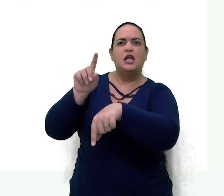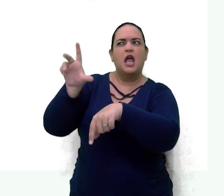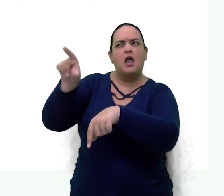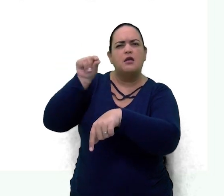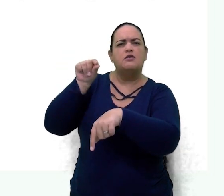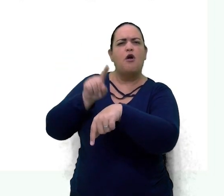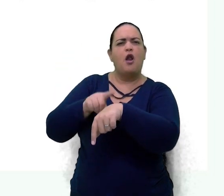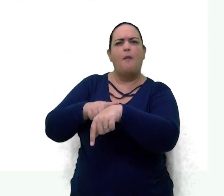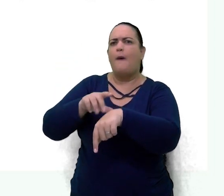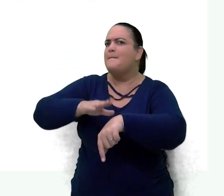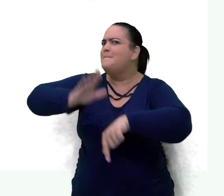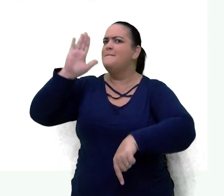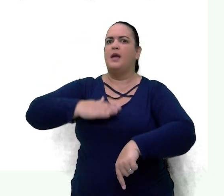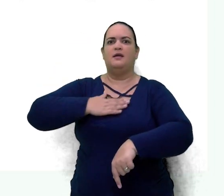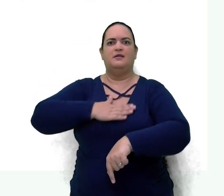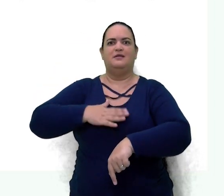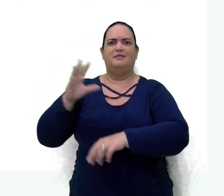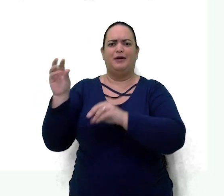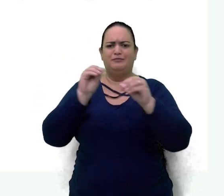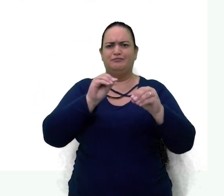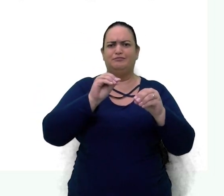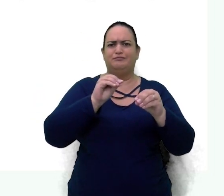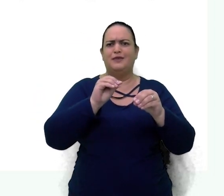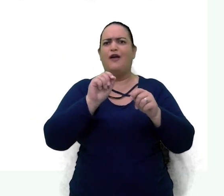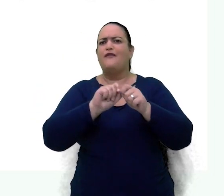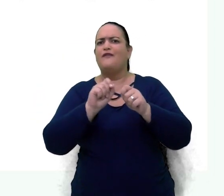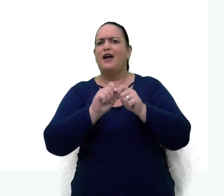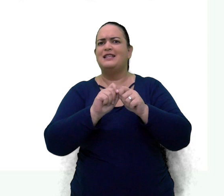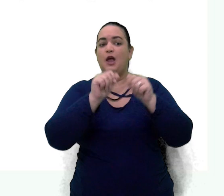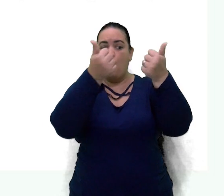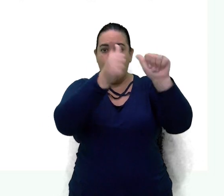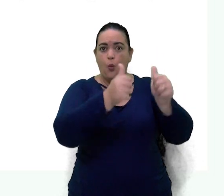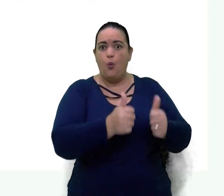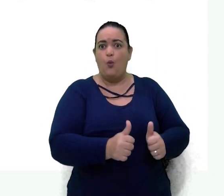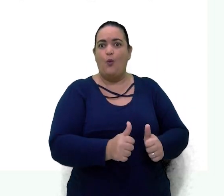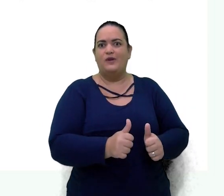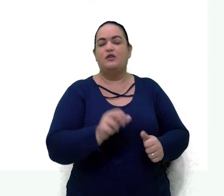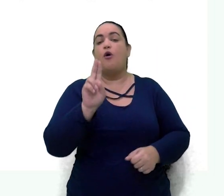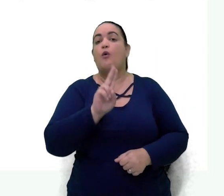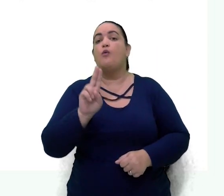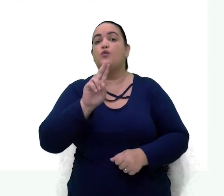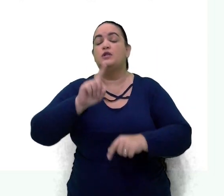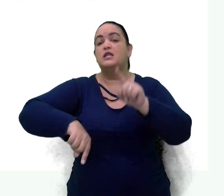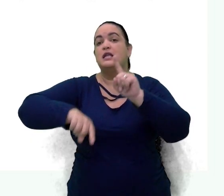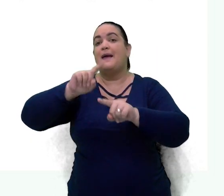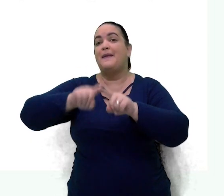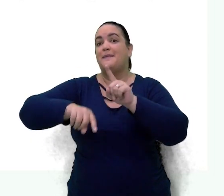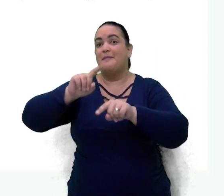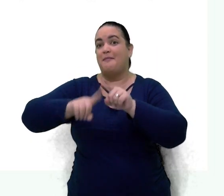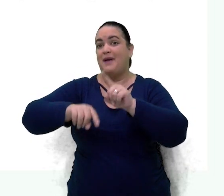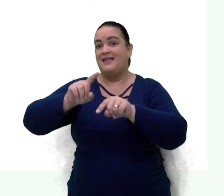cena que você mais gostou. Represente através de uma escultura utilizando materiais recicláveis.